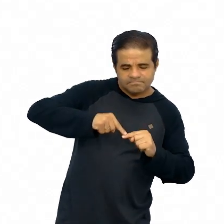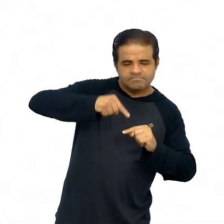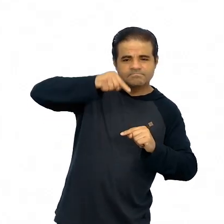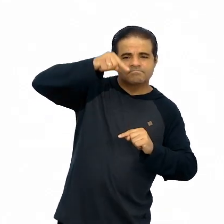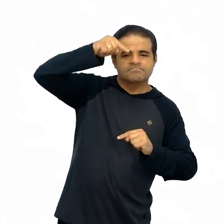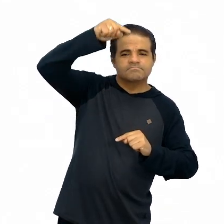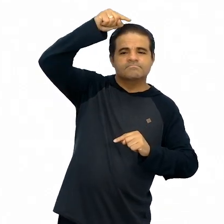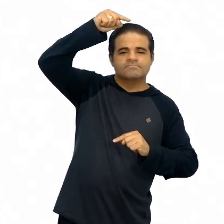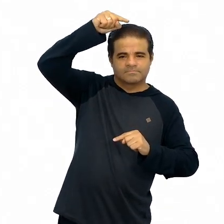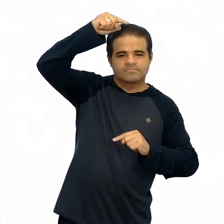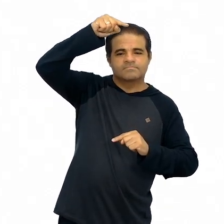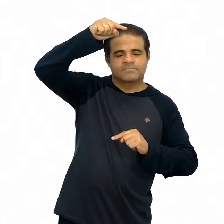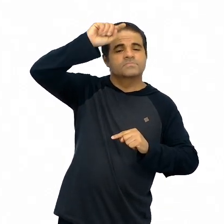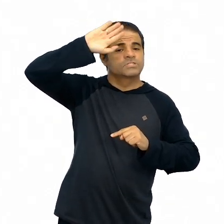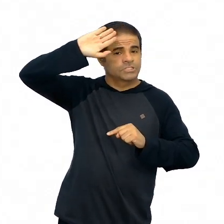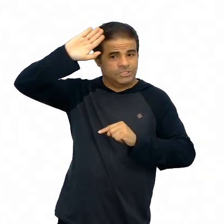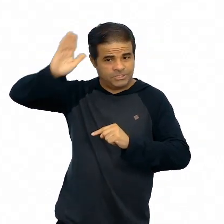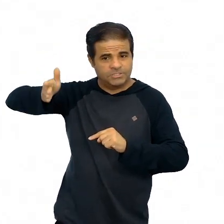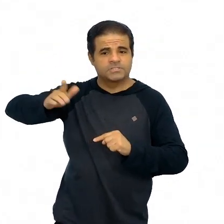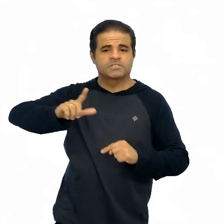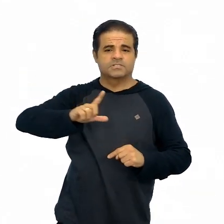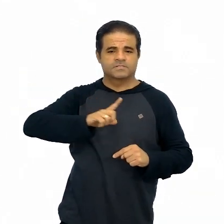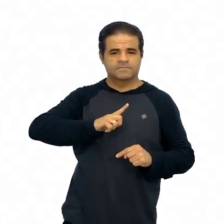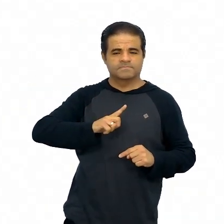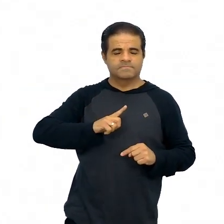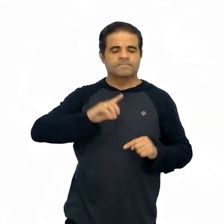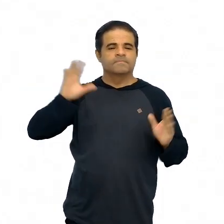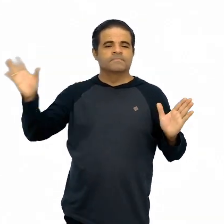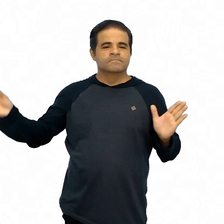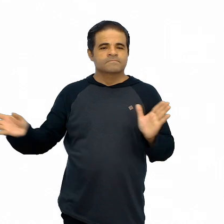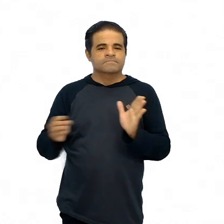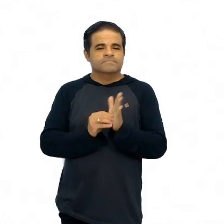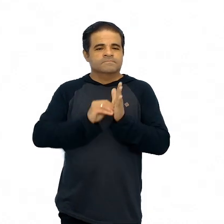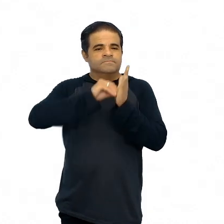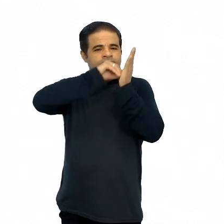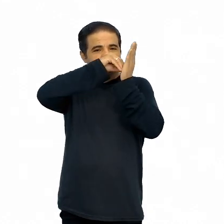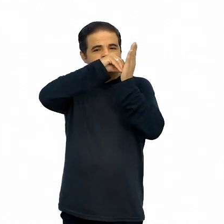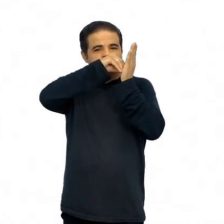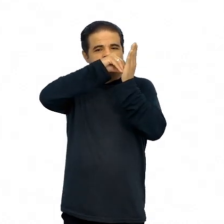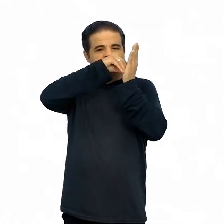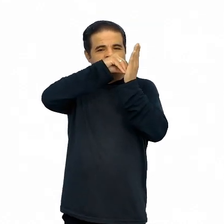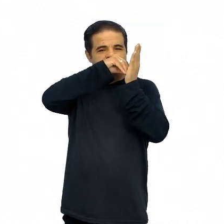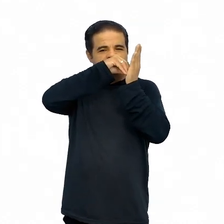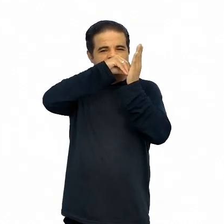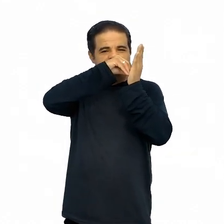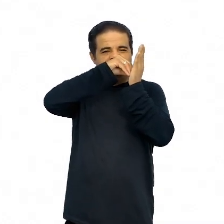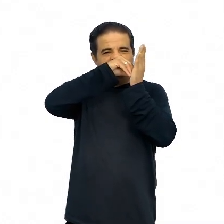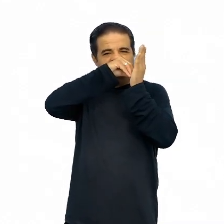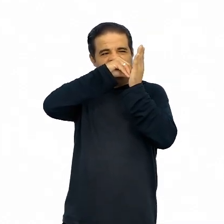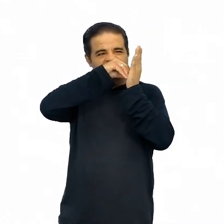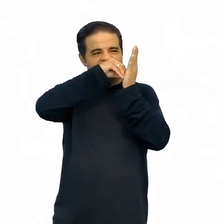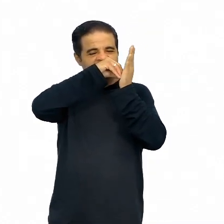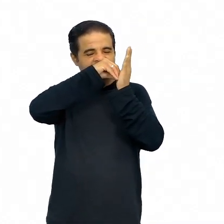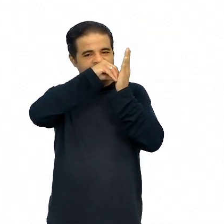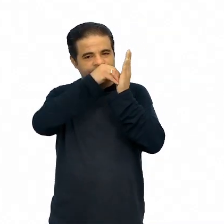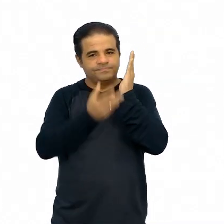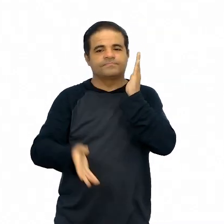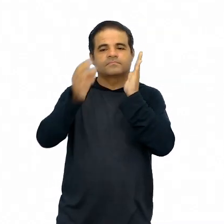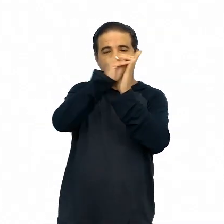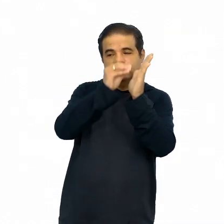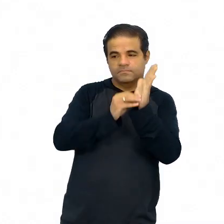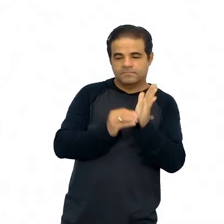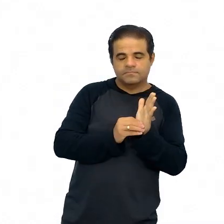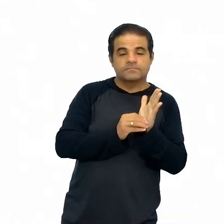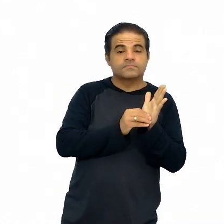subentendido. Então, aí a gente já pensa lá no conteúdo dos estudantes, né? O conhecimento do conteúdo dos